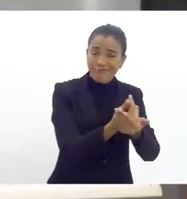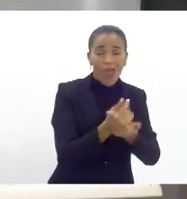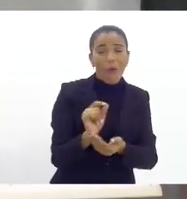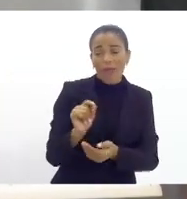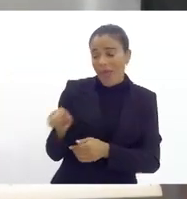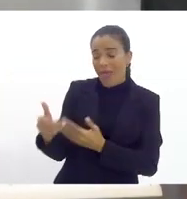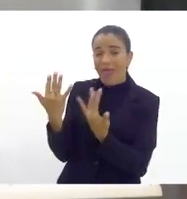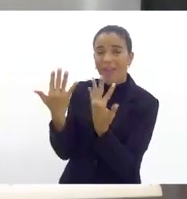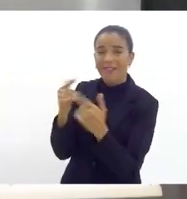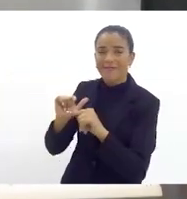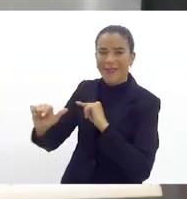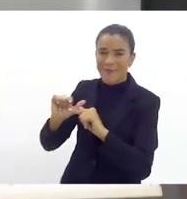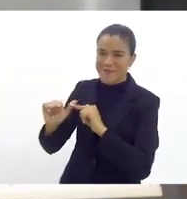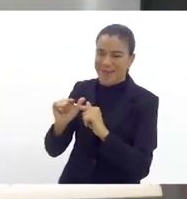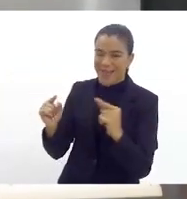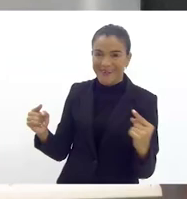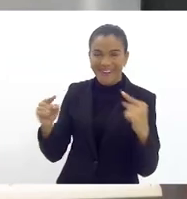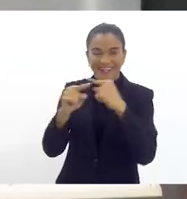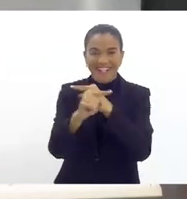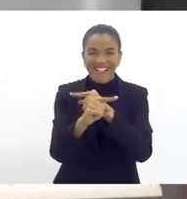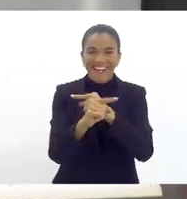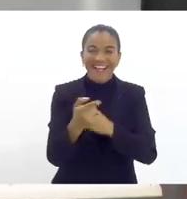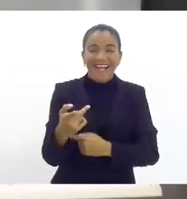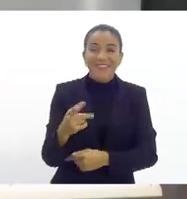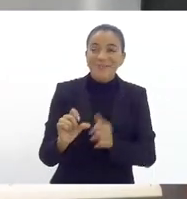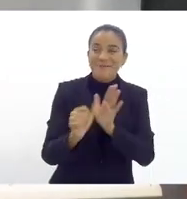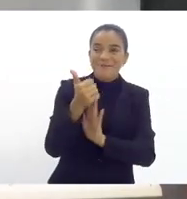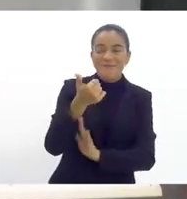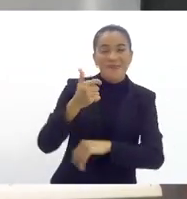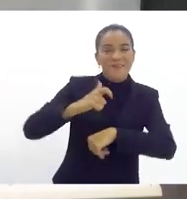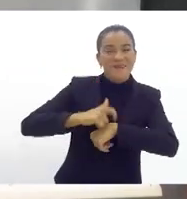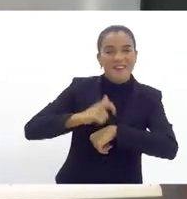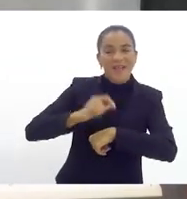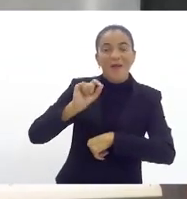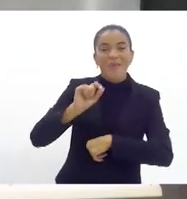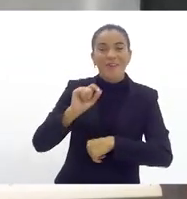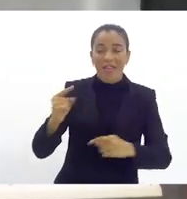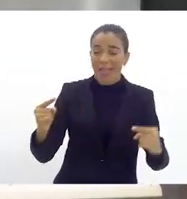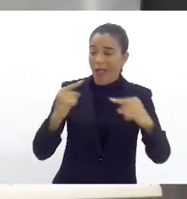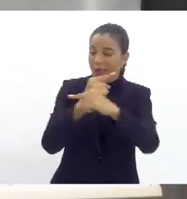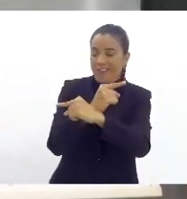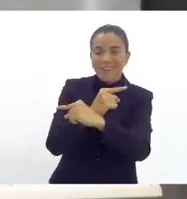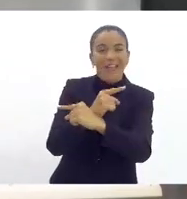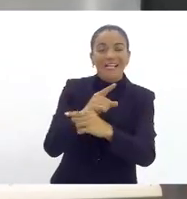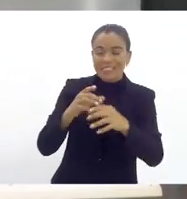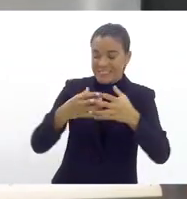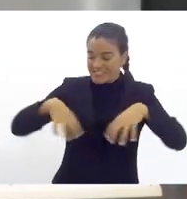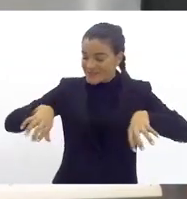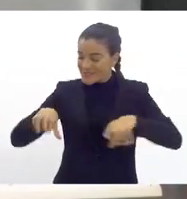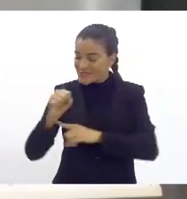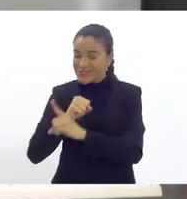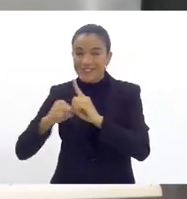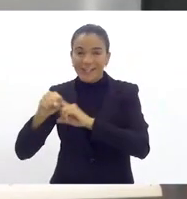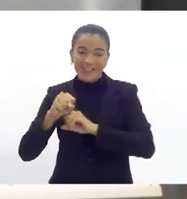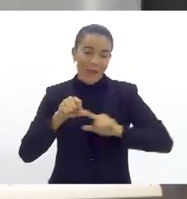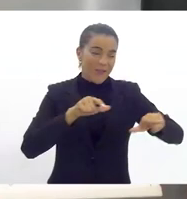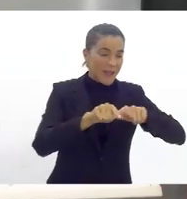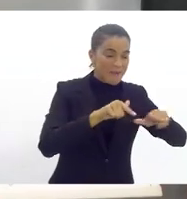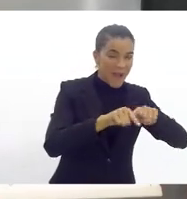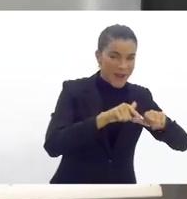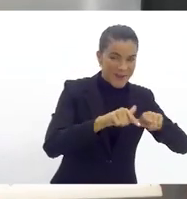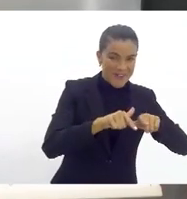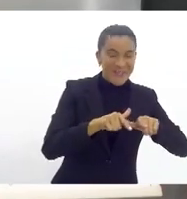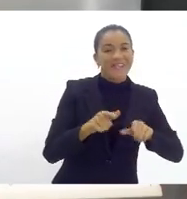é a contradição que aparece no primeiro momento é justamente a contradição entre a divisão social da produção e